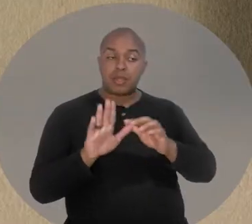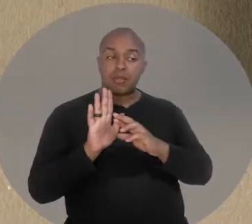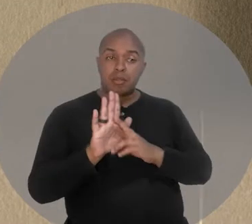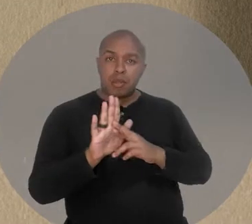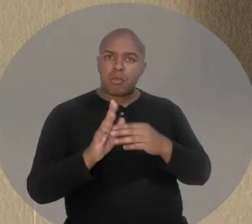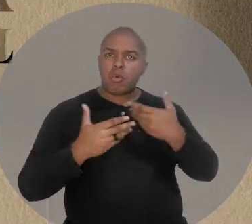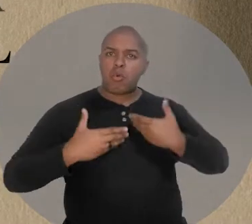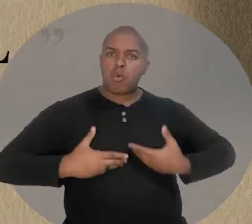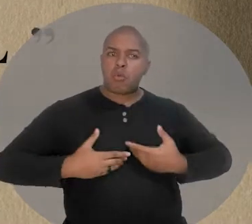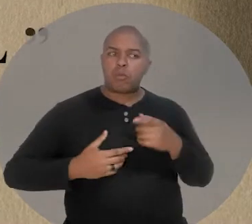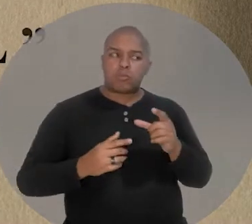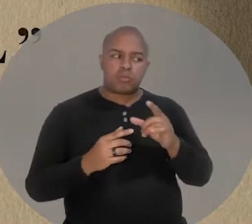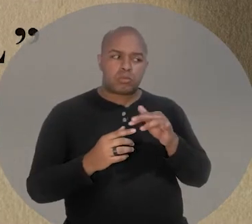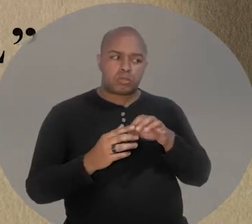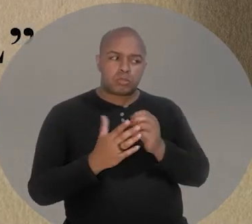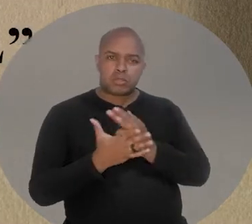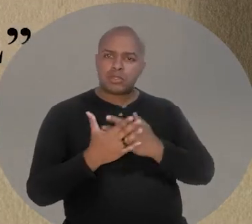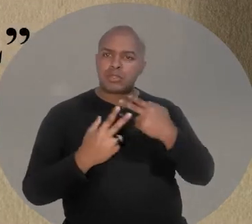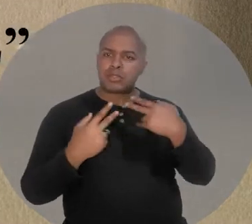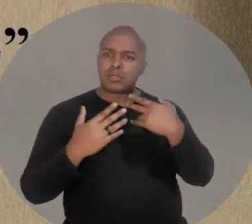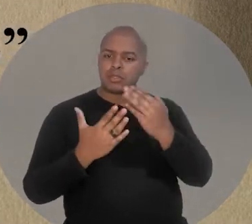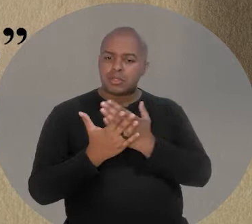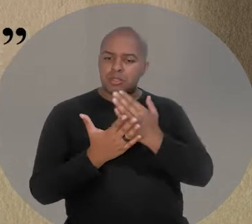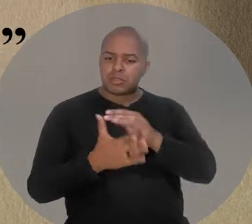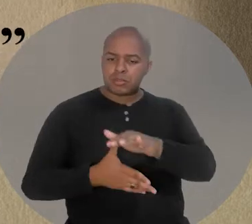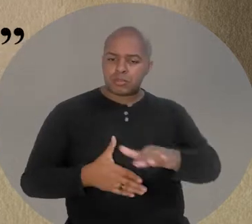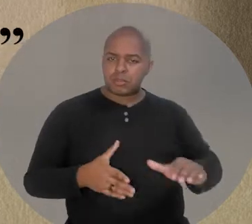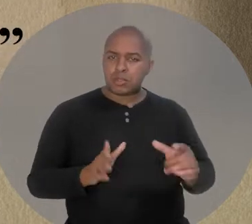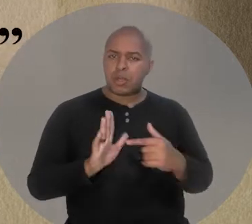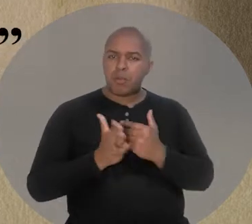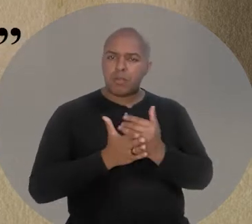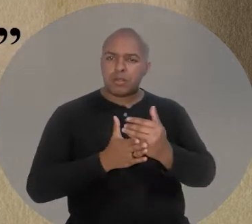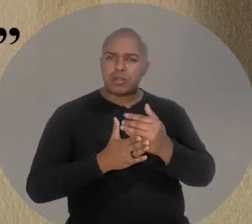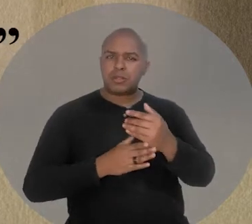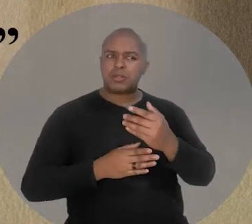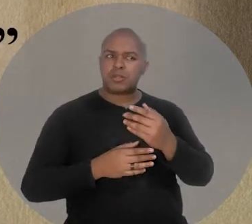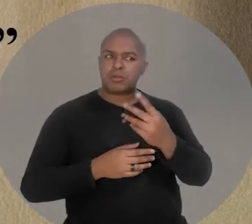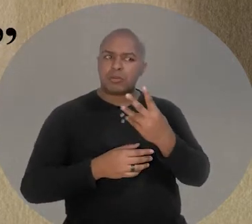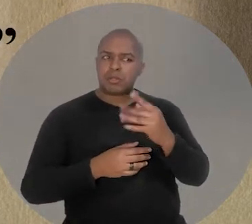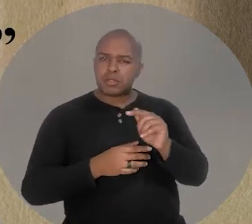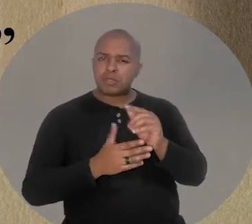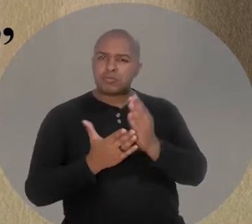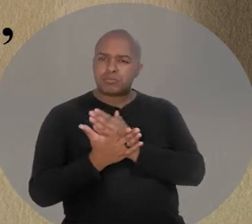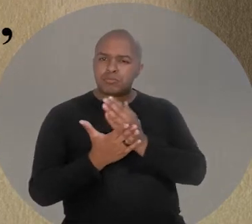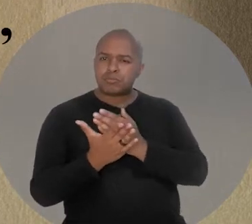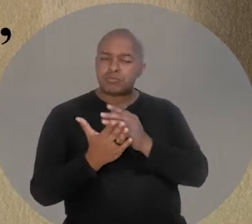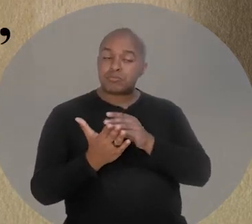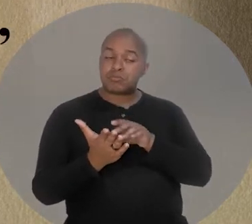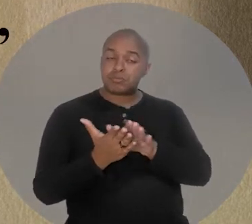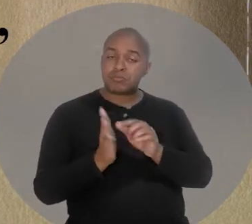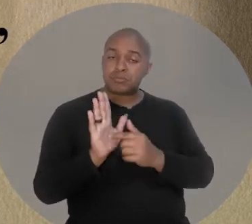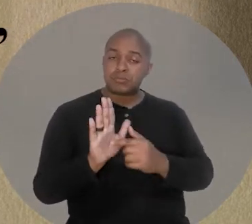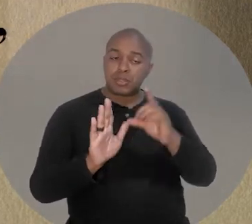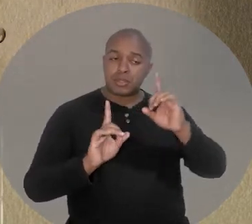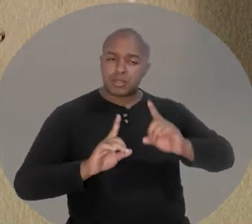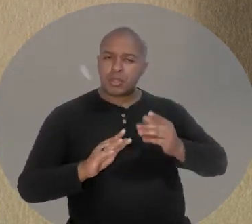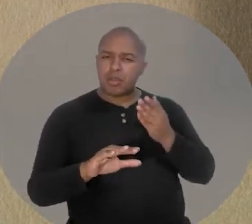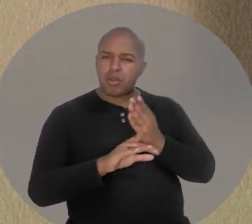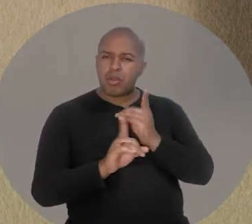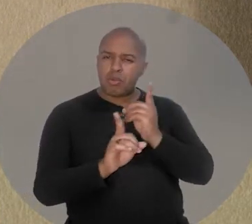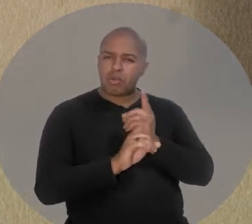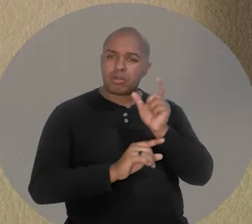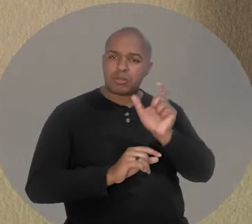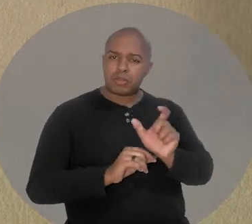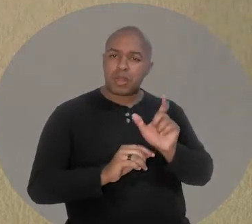As representações do corpo desviante na literatura infanto-juvenil a partir de 47 obras infantis e as